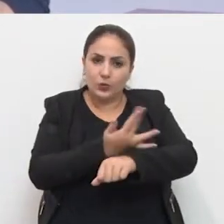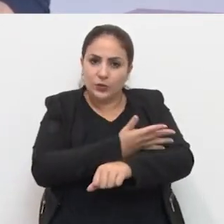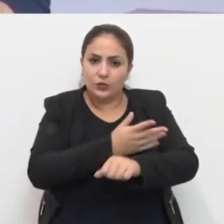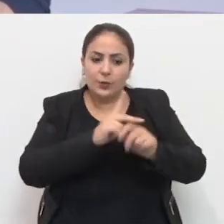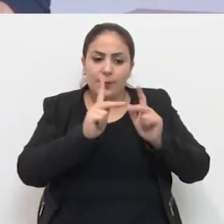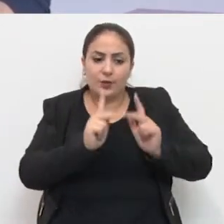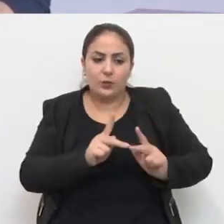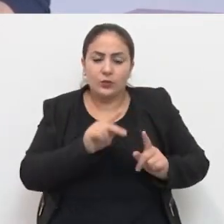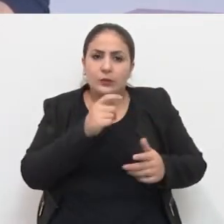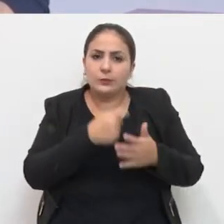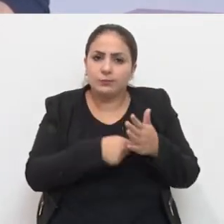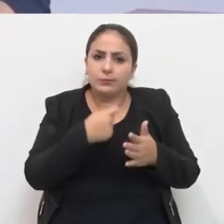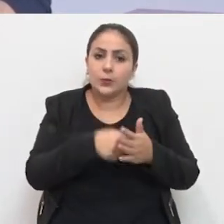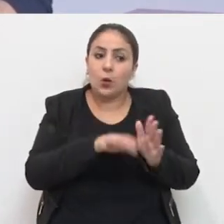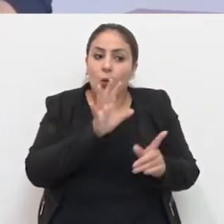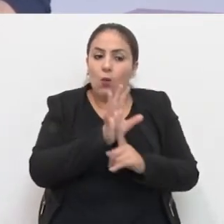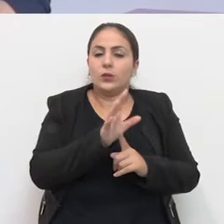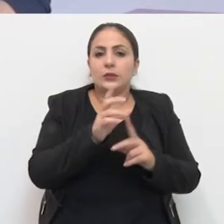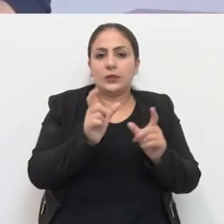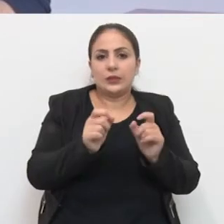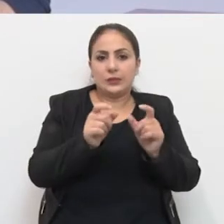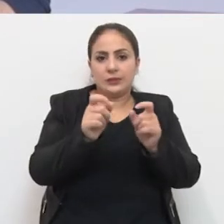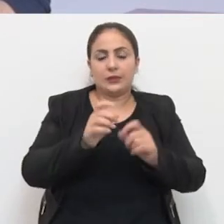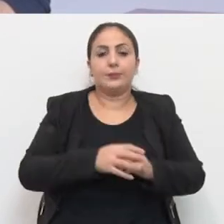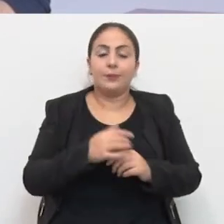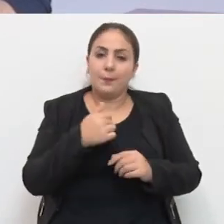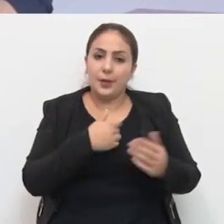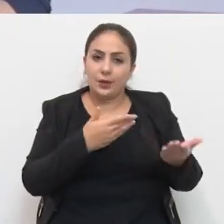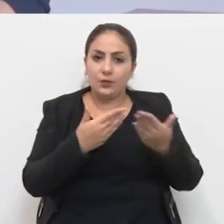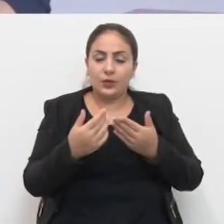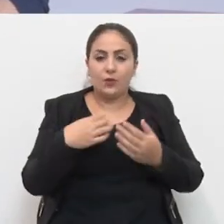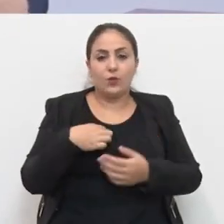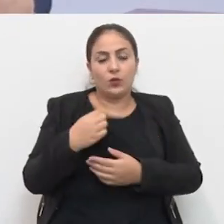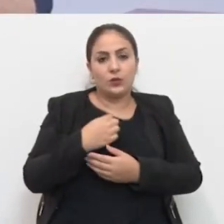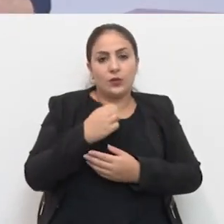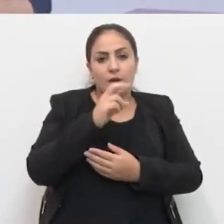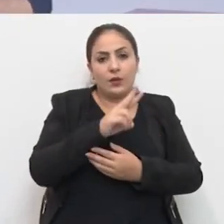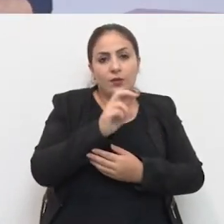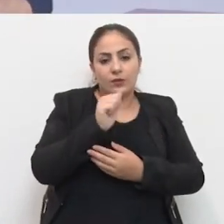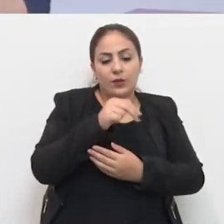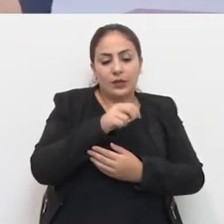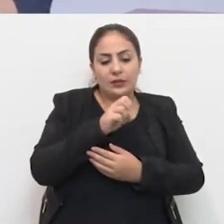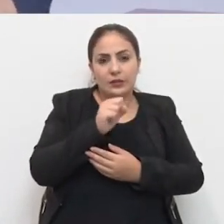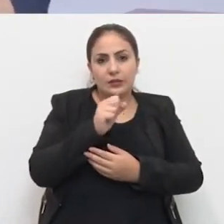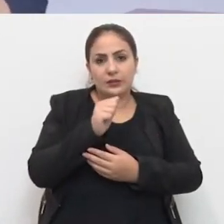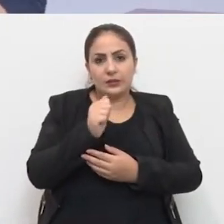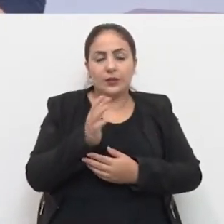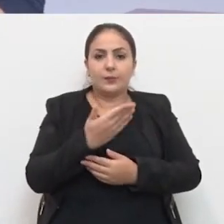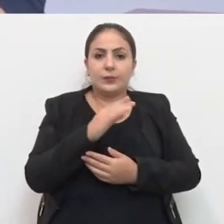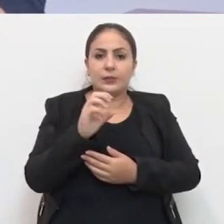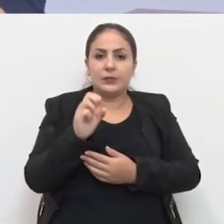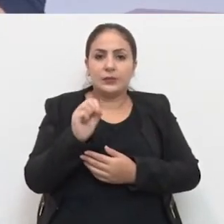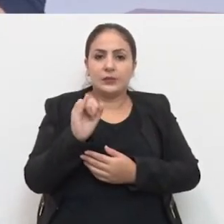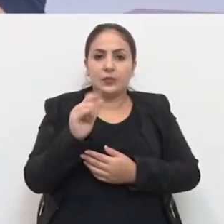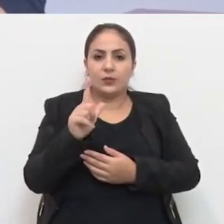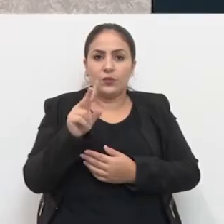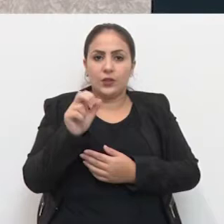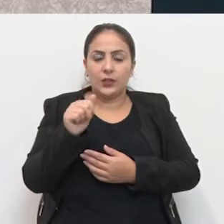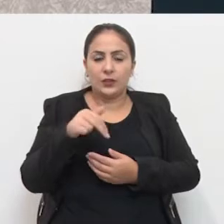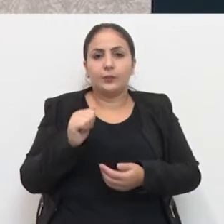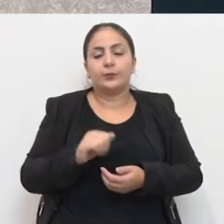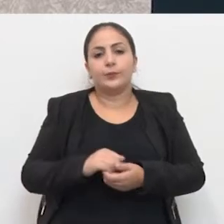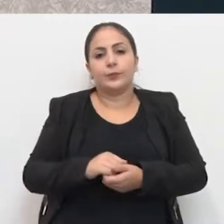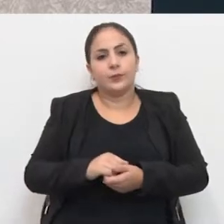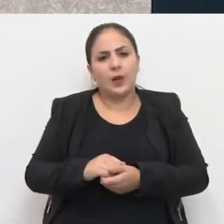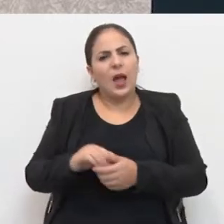que lutam contra o câncer. As minhas convidadas são as voluntárias Vanessa Borelli e Silvana Anúncio.